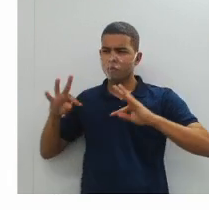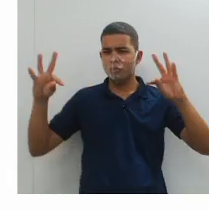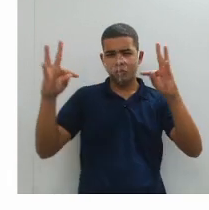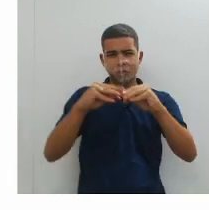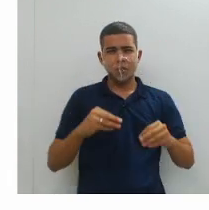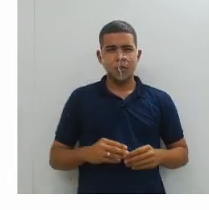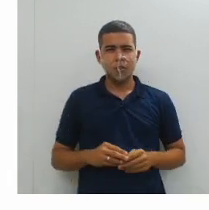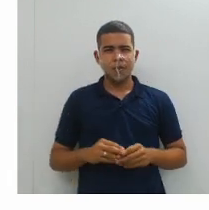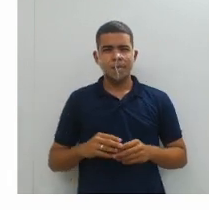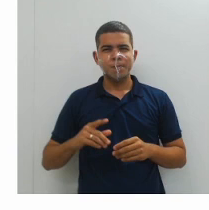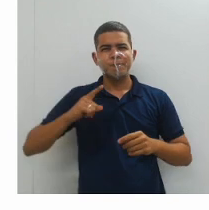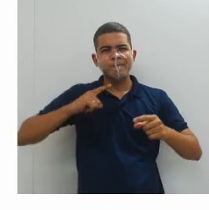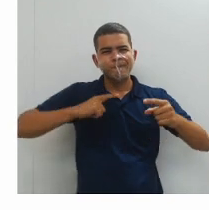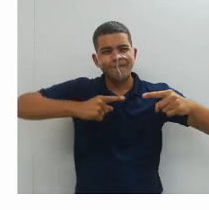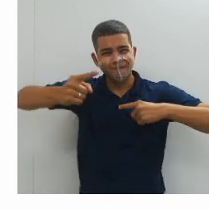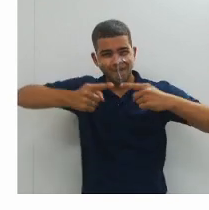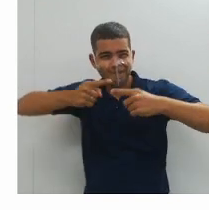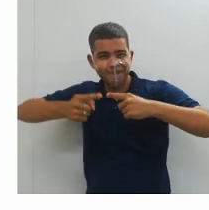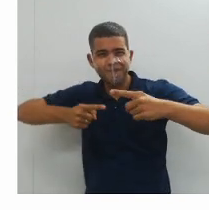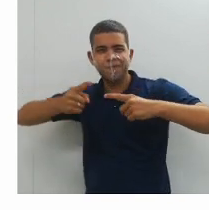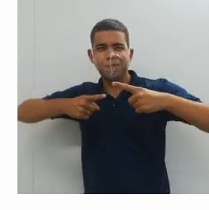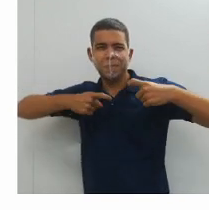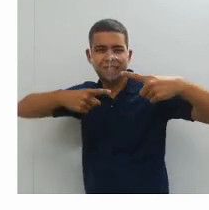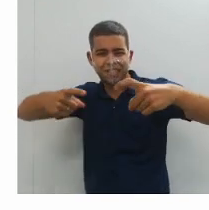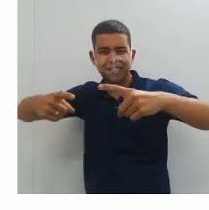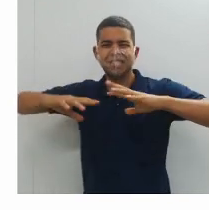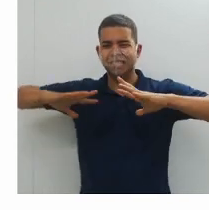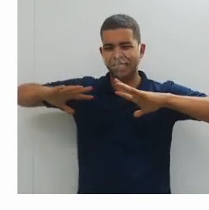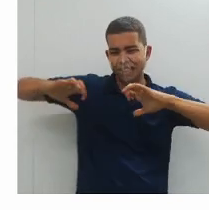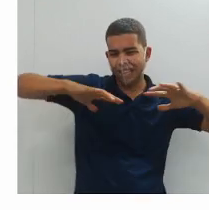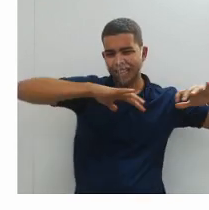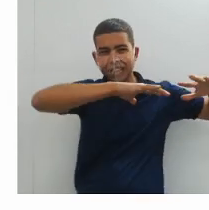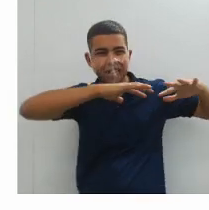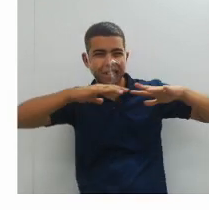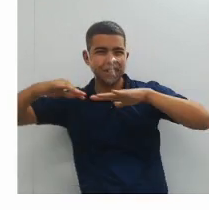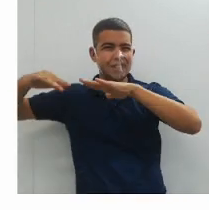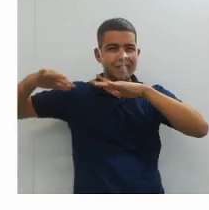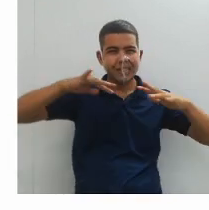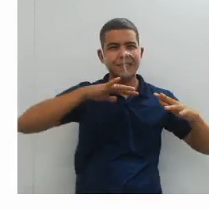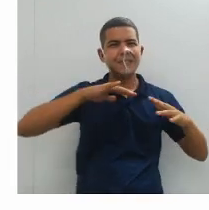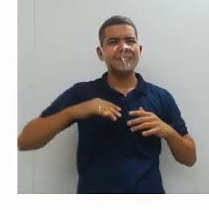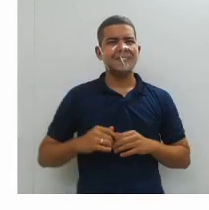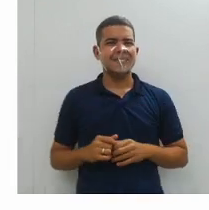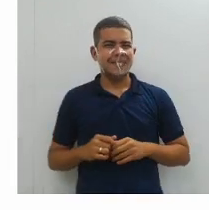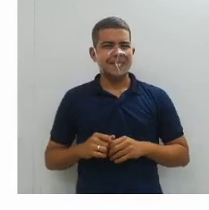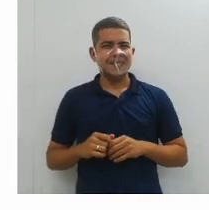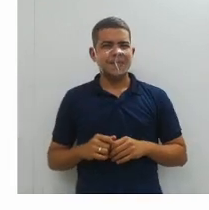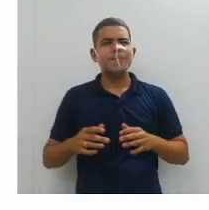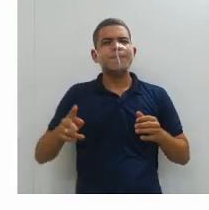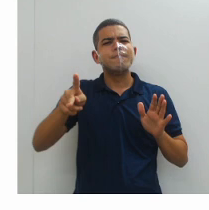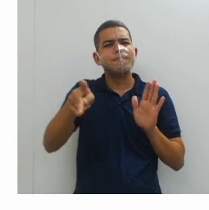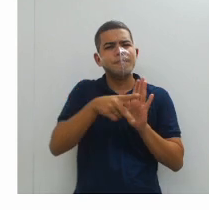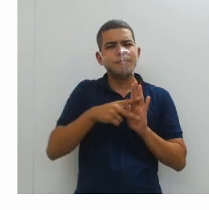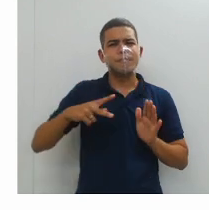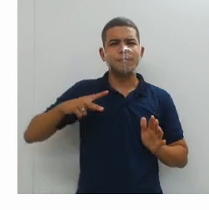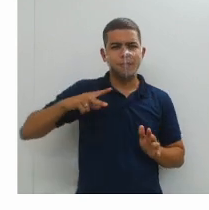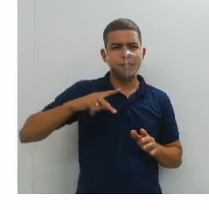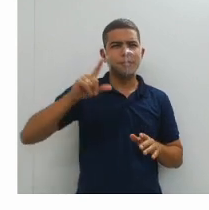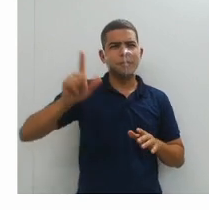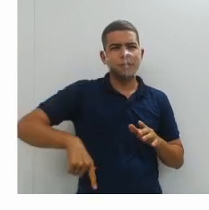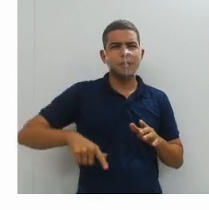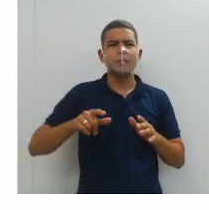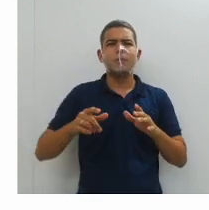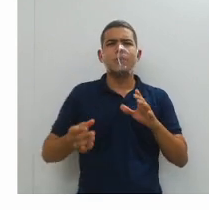há disputa pela posse, há luta, há guerra. Então a propriedade privada é criada pelo Estado, que ele vai chamar